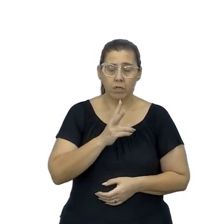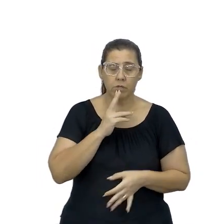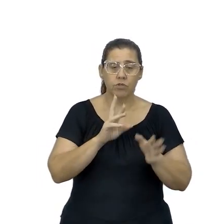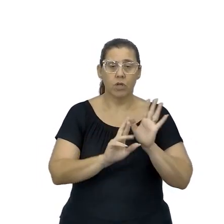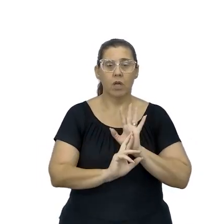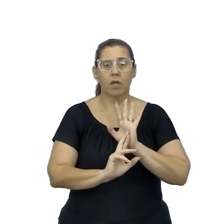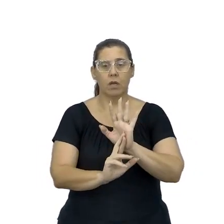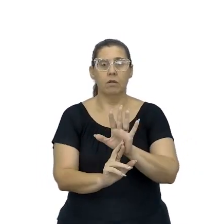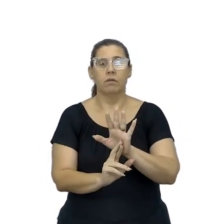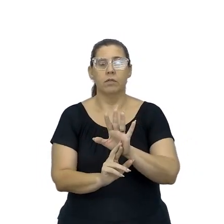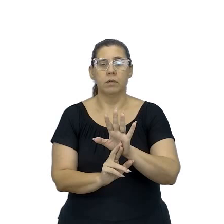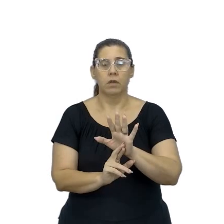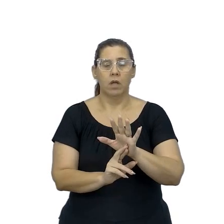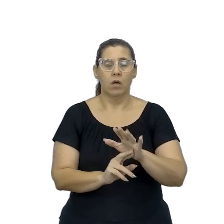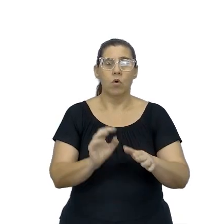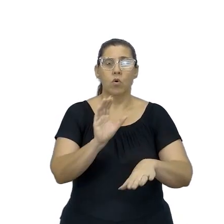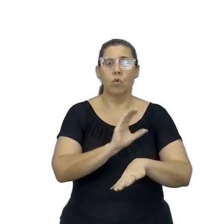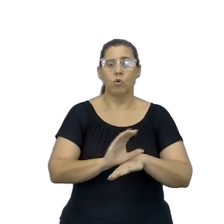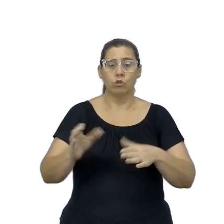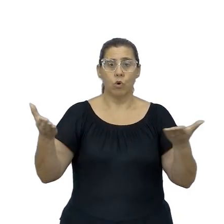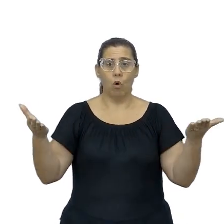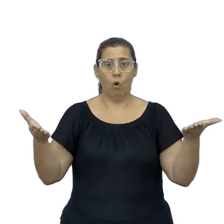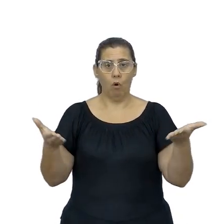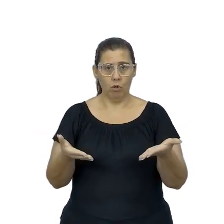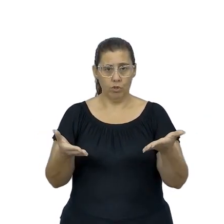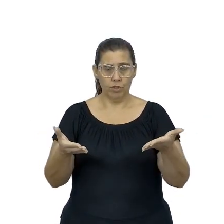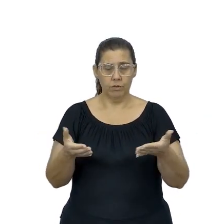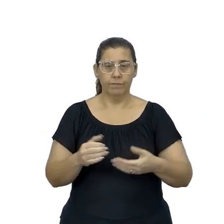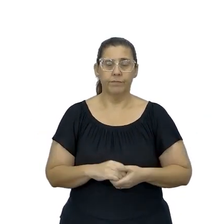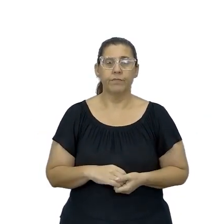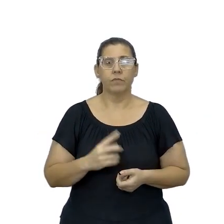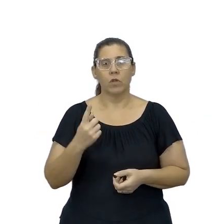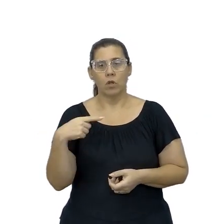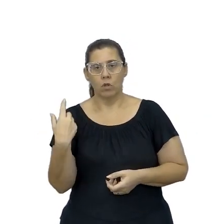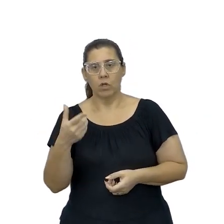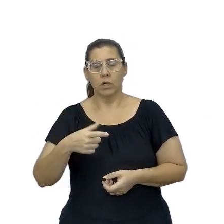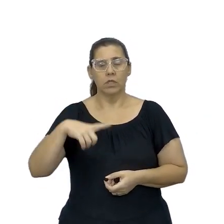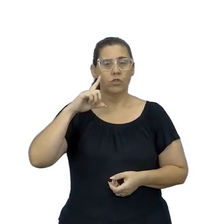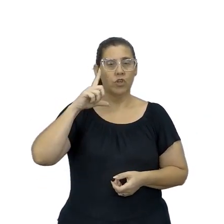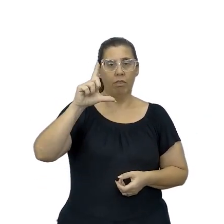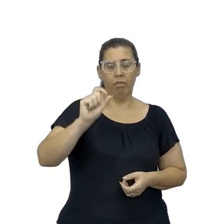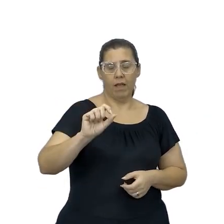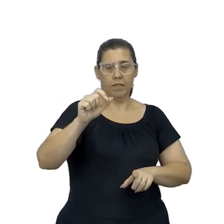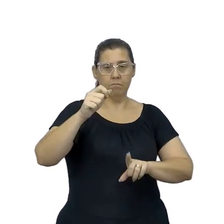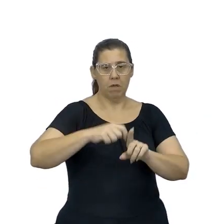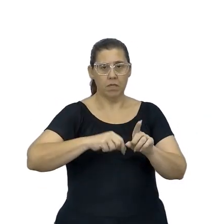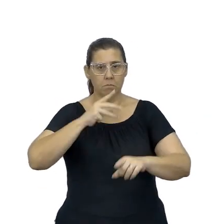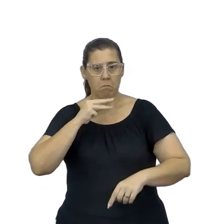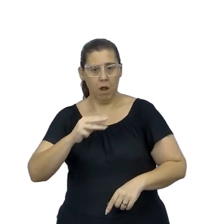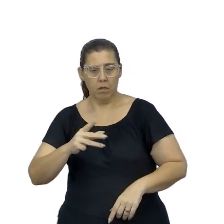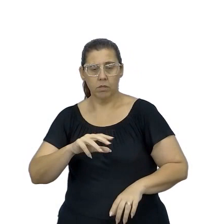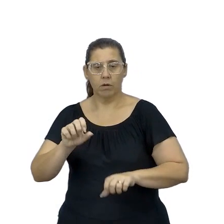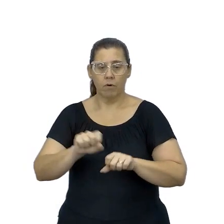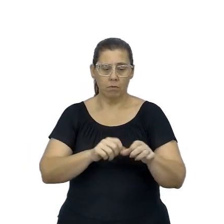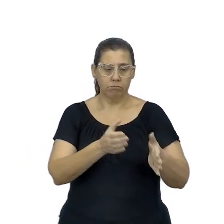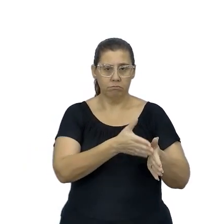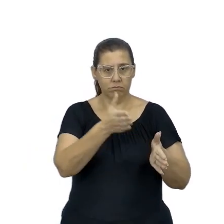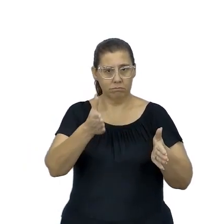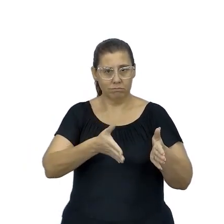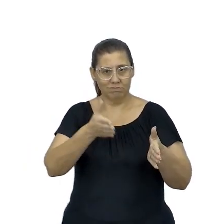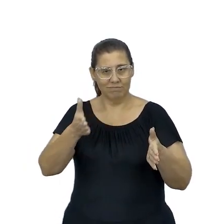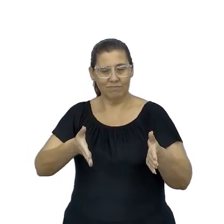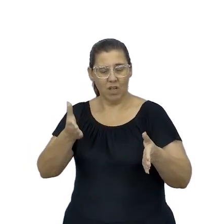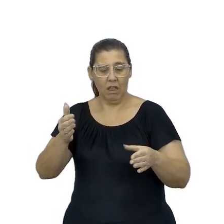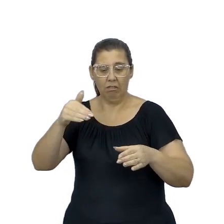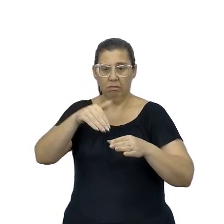representa, então, a formação atual. Então, hoje estamos aqui no dia 10 de março com a formação de etapa